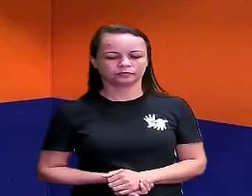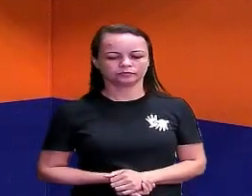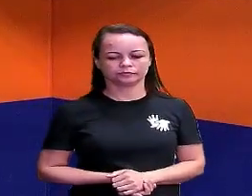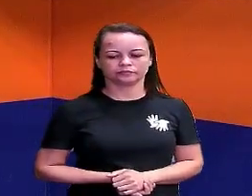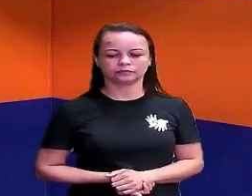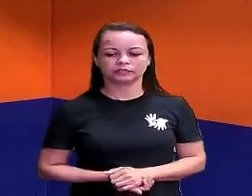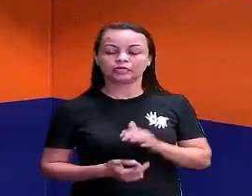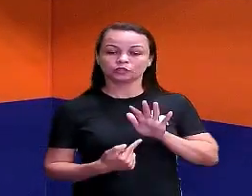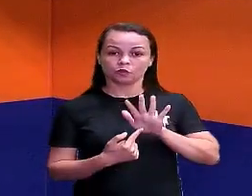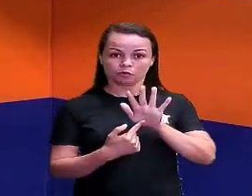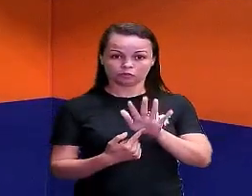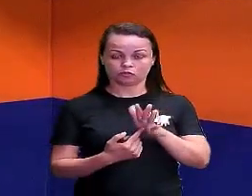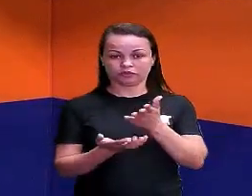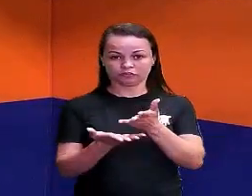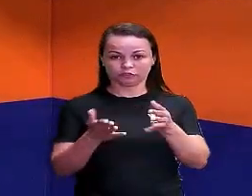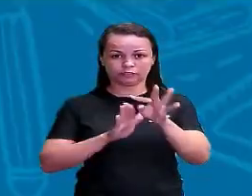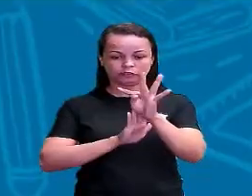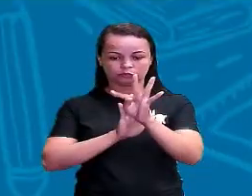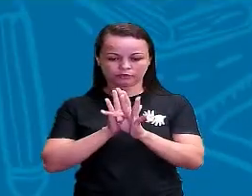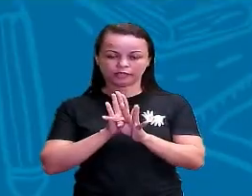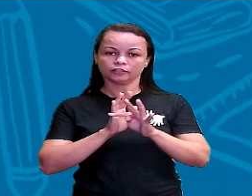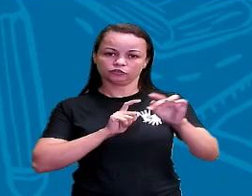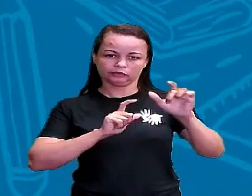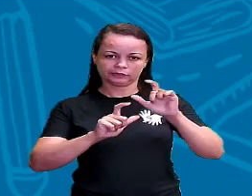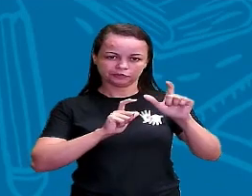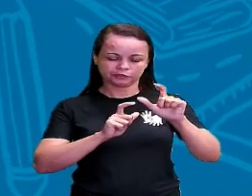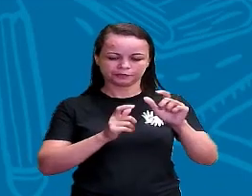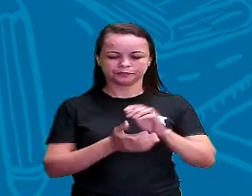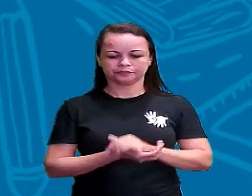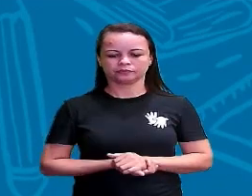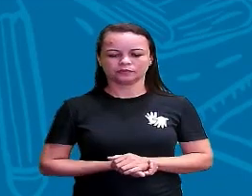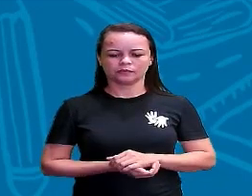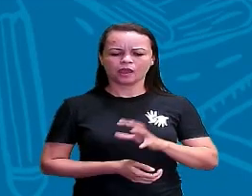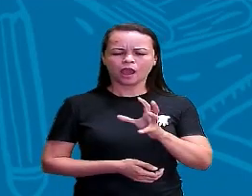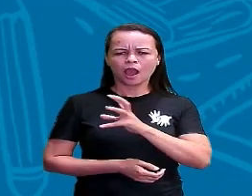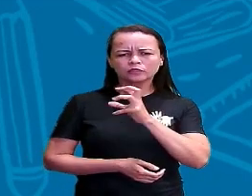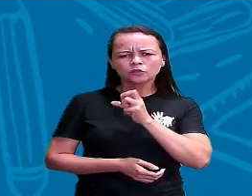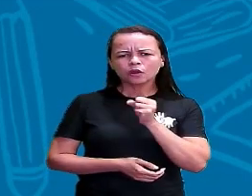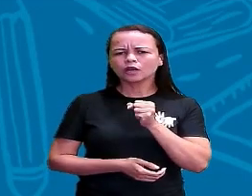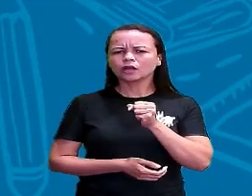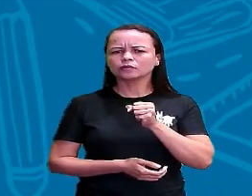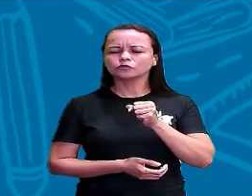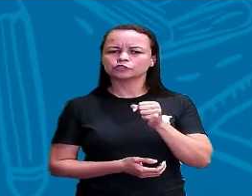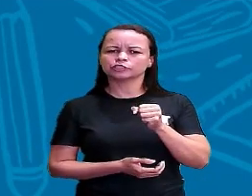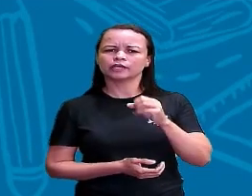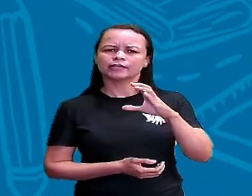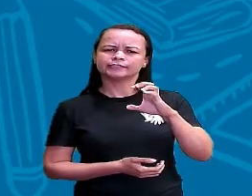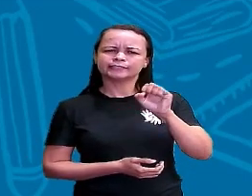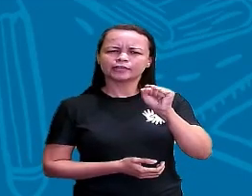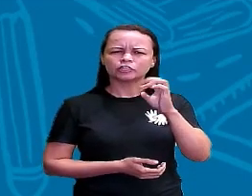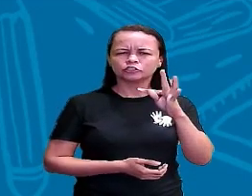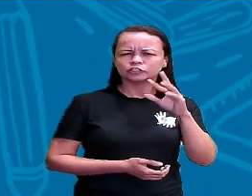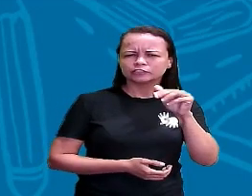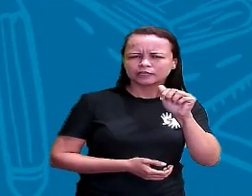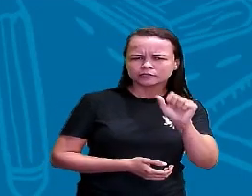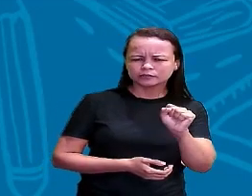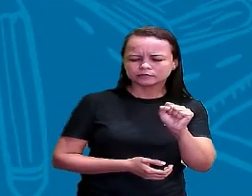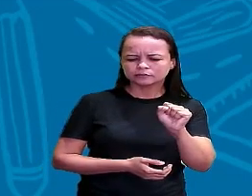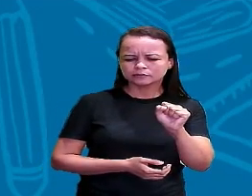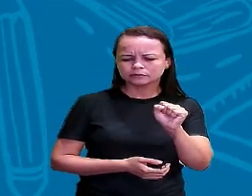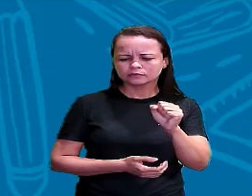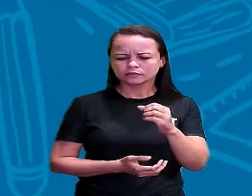Então eu trouxe aqui esse texto para vocês, ó, essa tirinha. Adoramos cestas. Adoramos